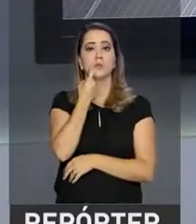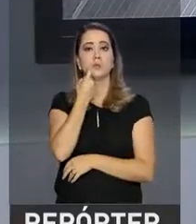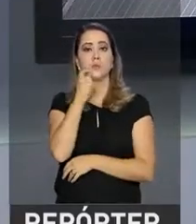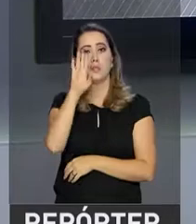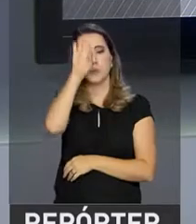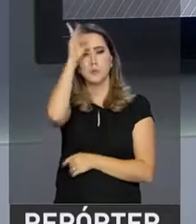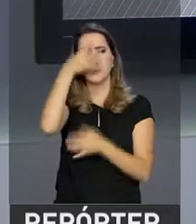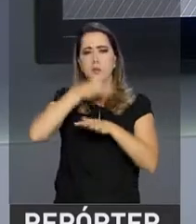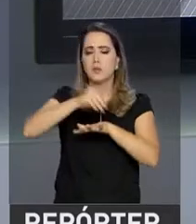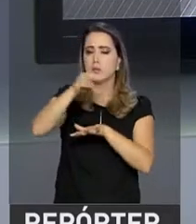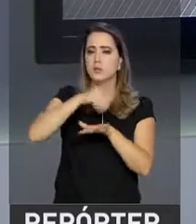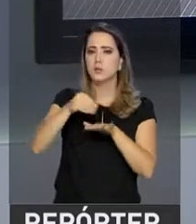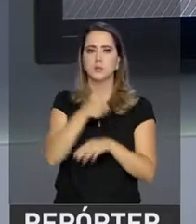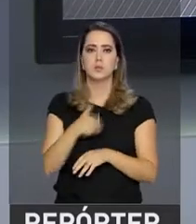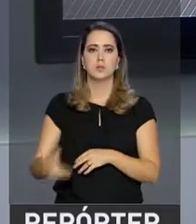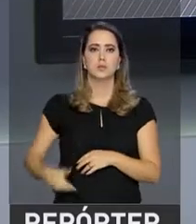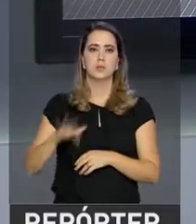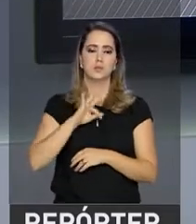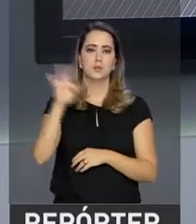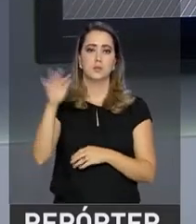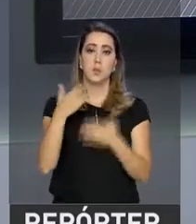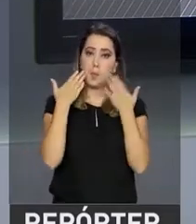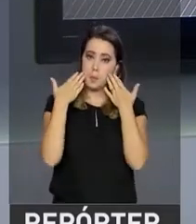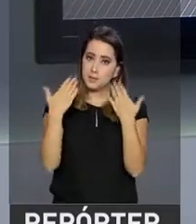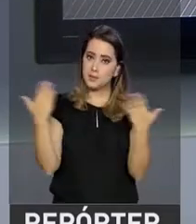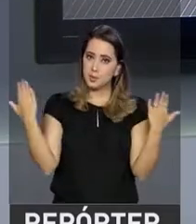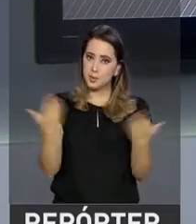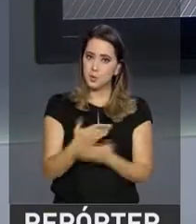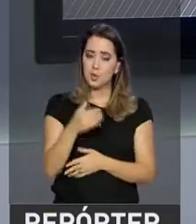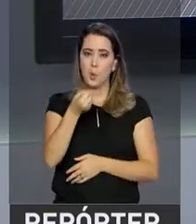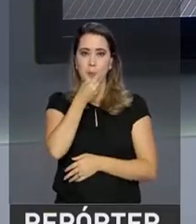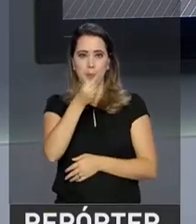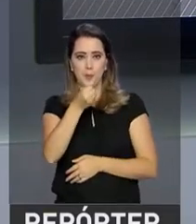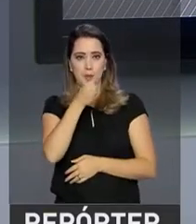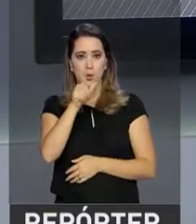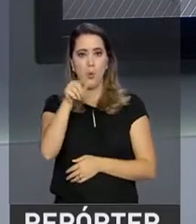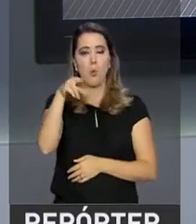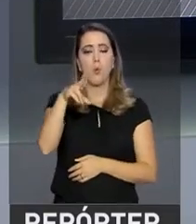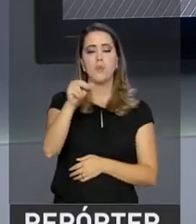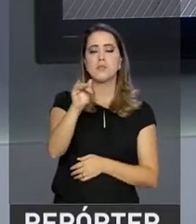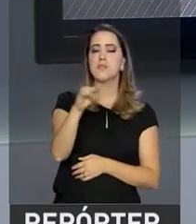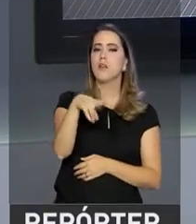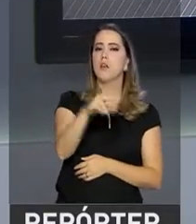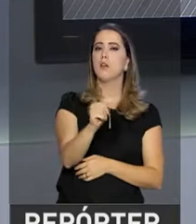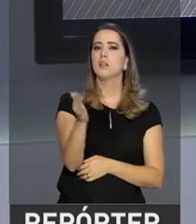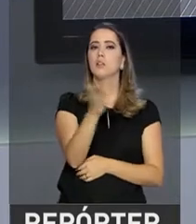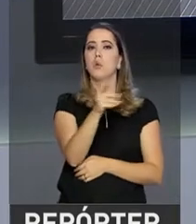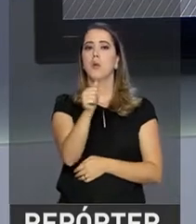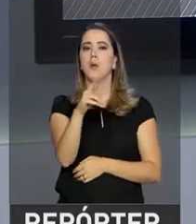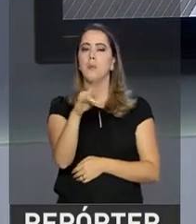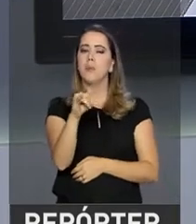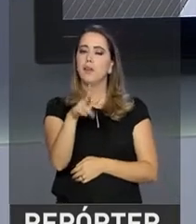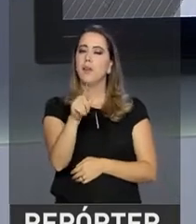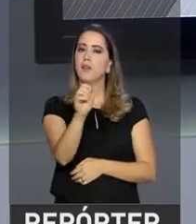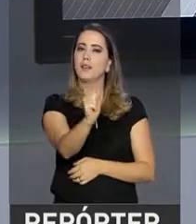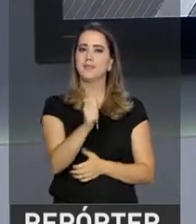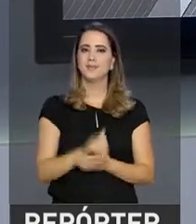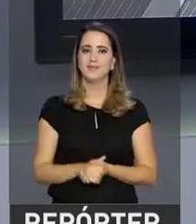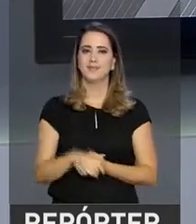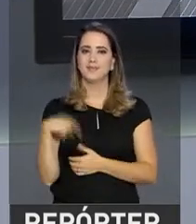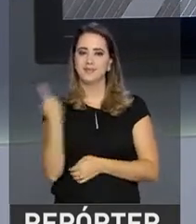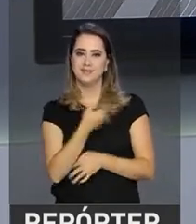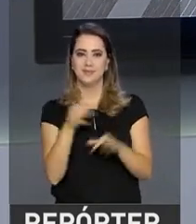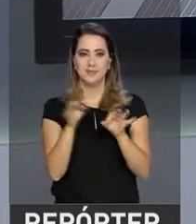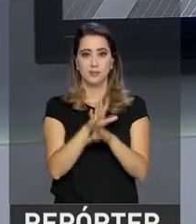notícias do governo federal na apresentação de hoje estão os jornalistas luciano seixas e gabriela mendes nós